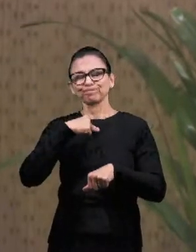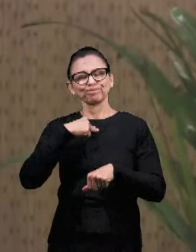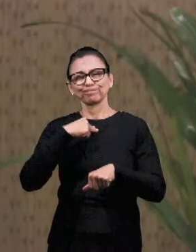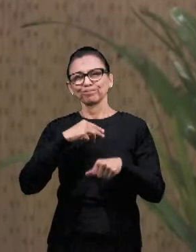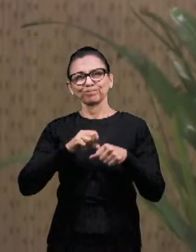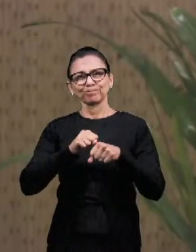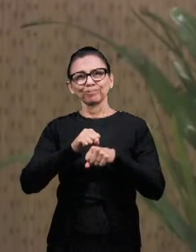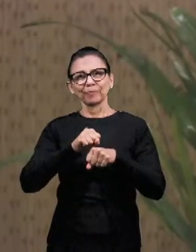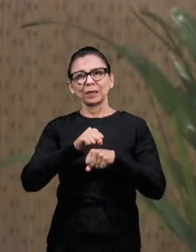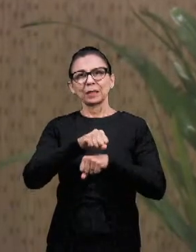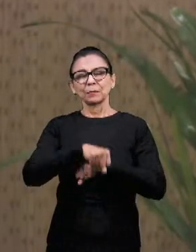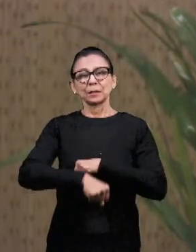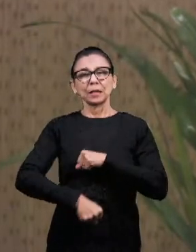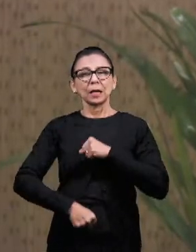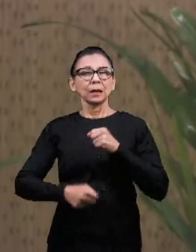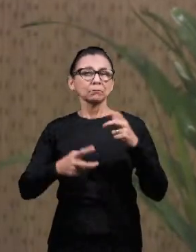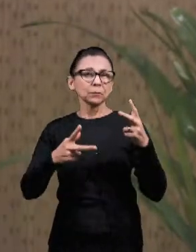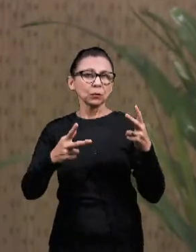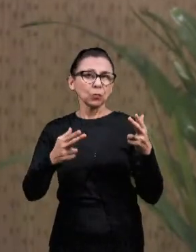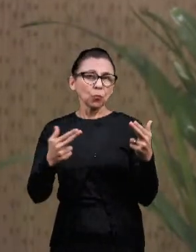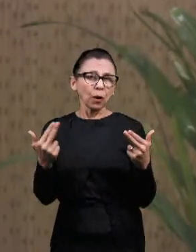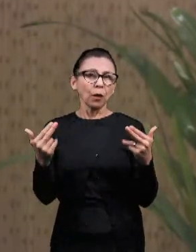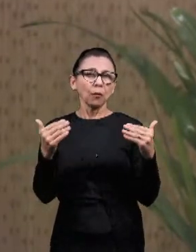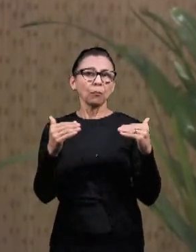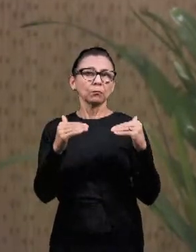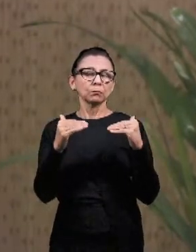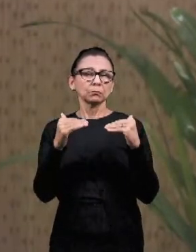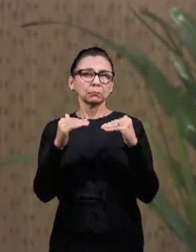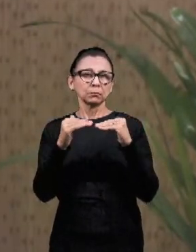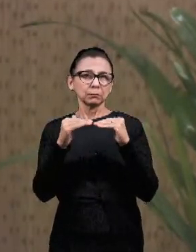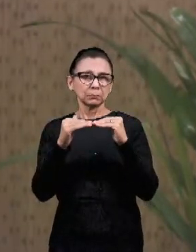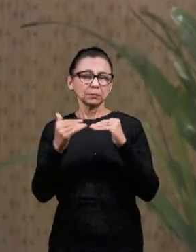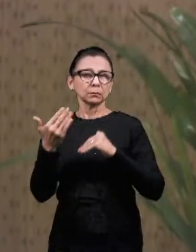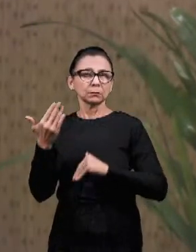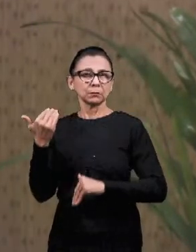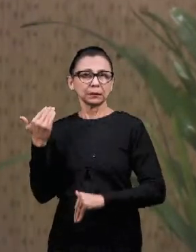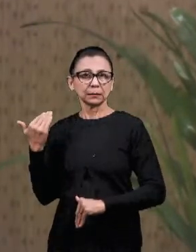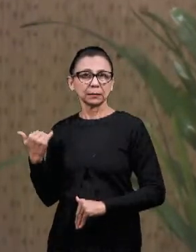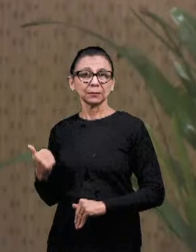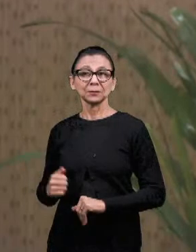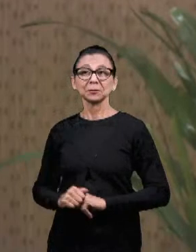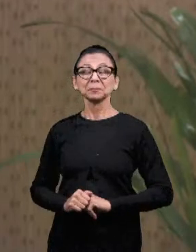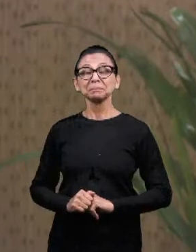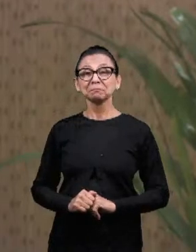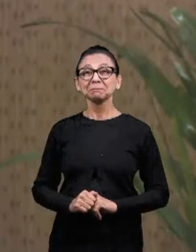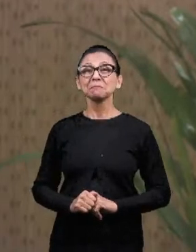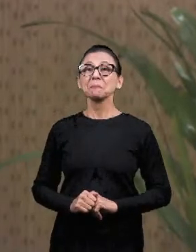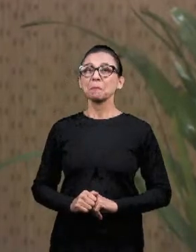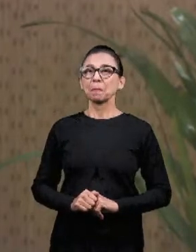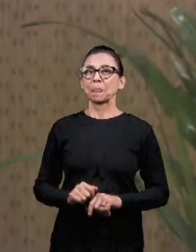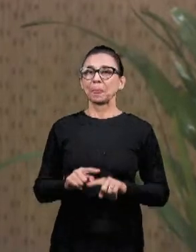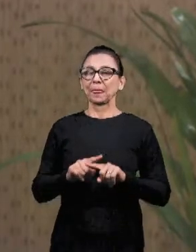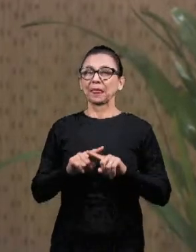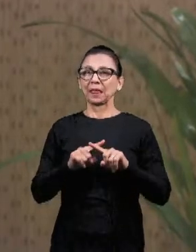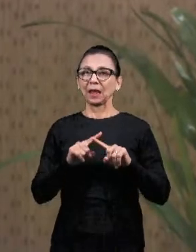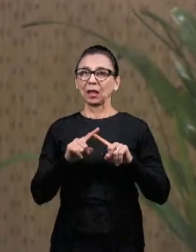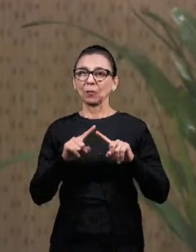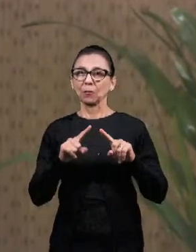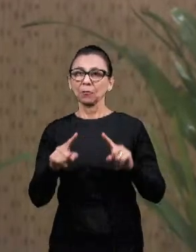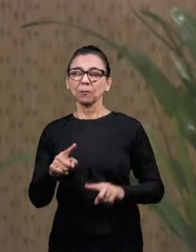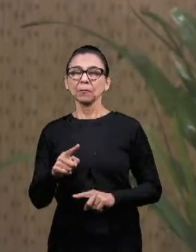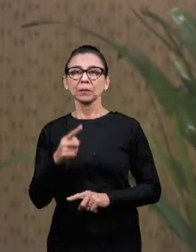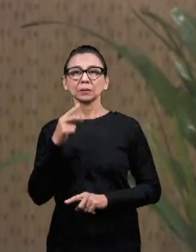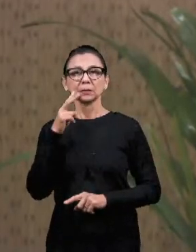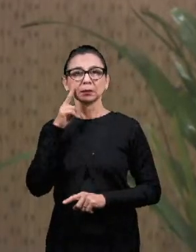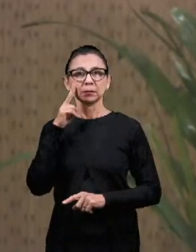temos esses recursos maravilhosos que estão à nossa disposição. E os irmãos que têm participado dos seminários transmitidos